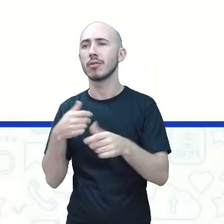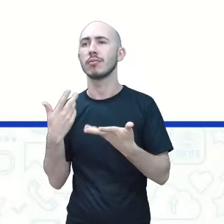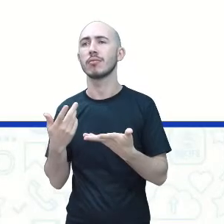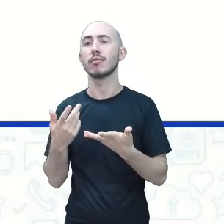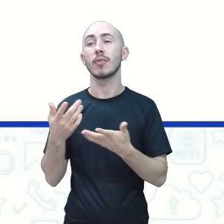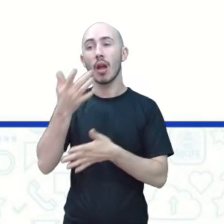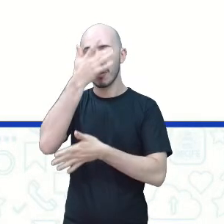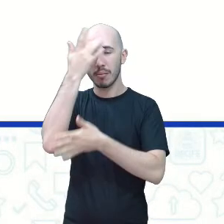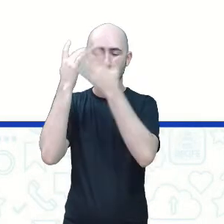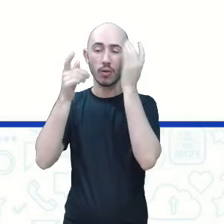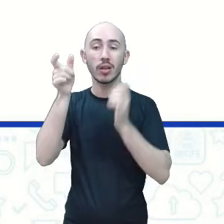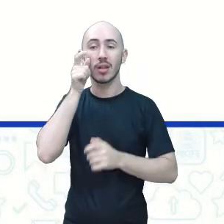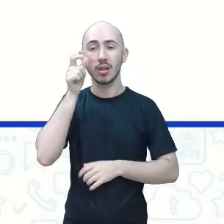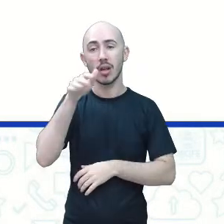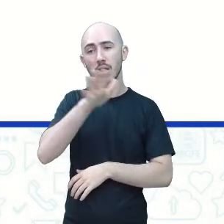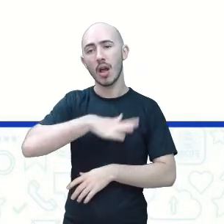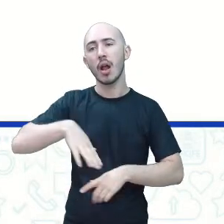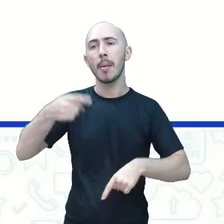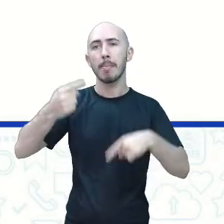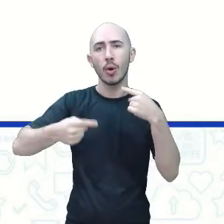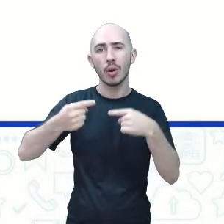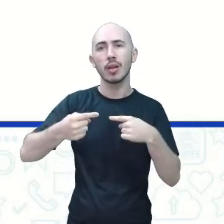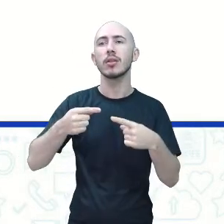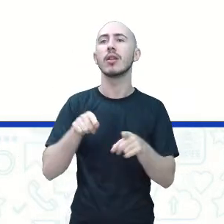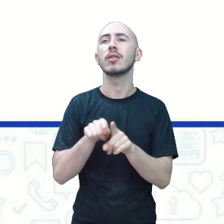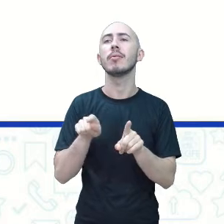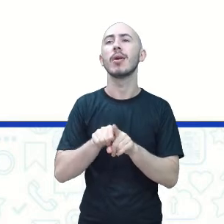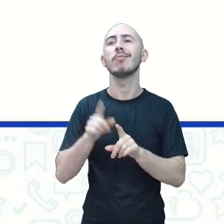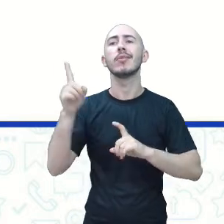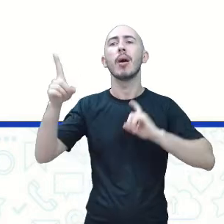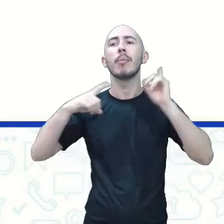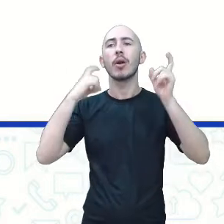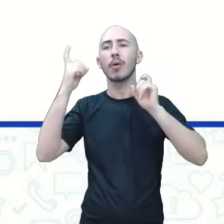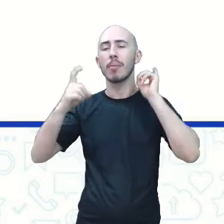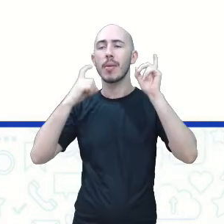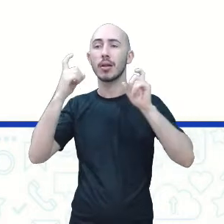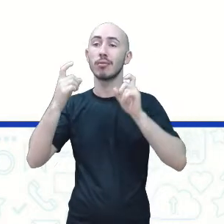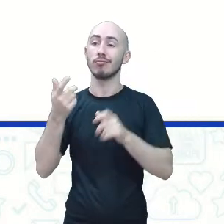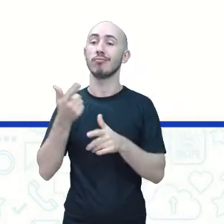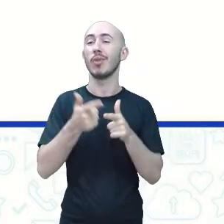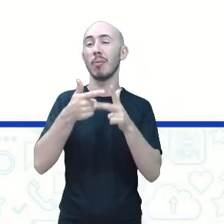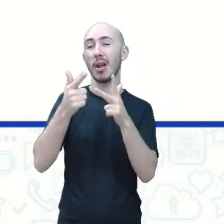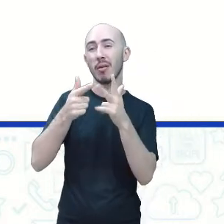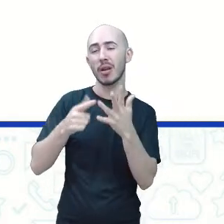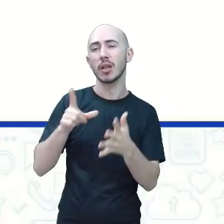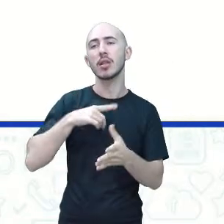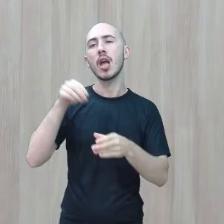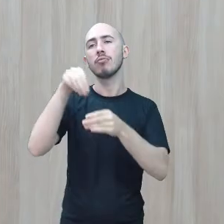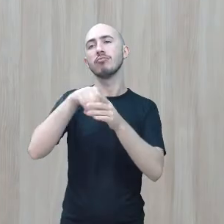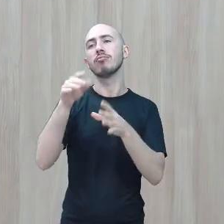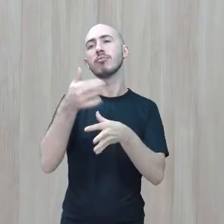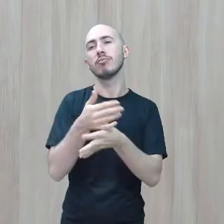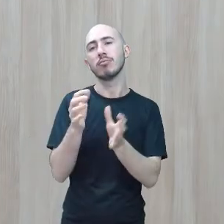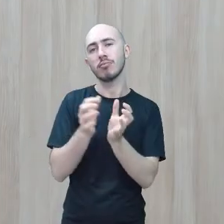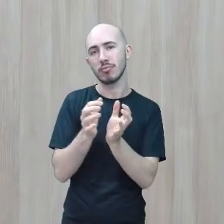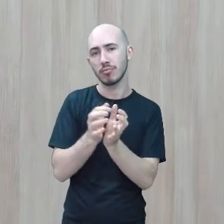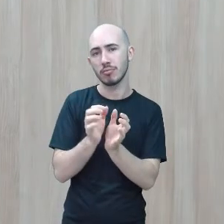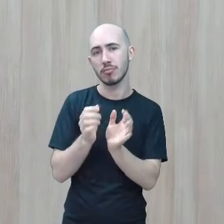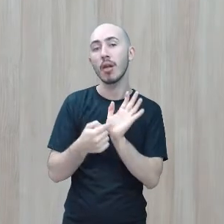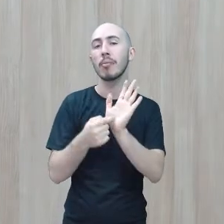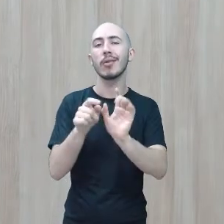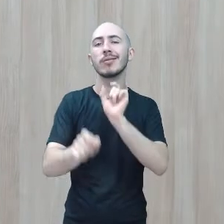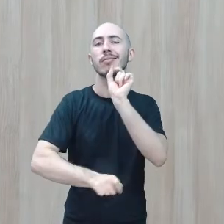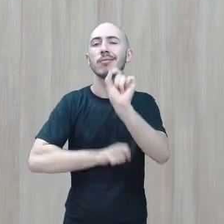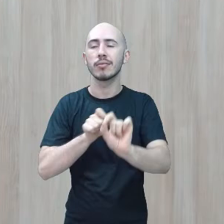em política e preocupada com os problemas da cidade do Recife. E, inclusive, eu quero